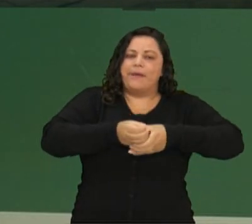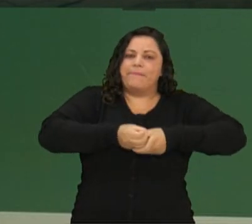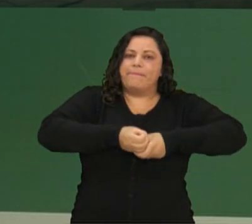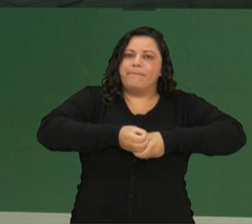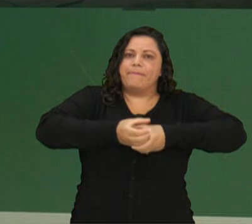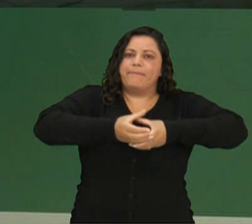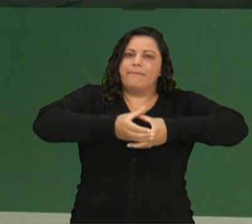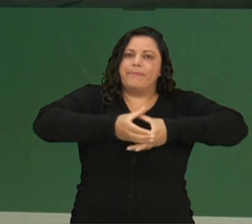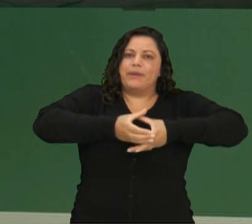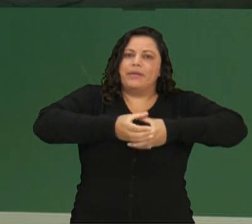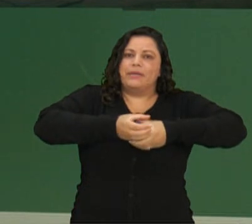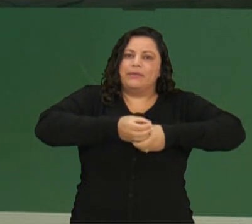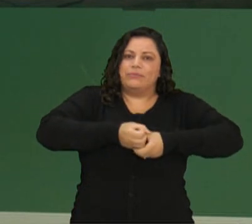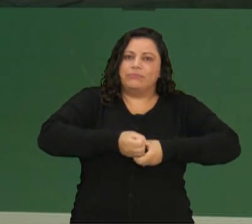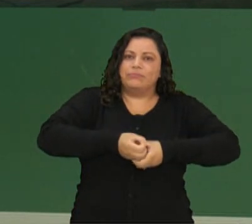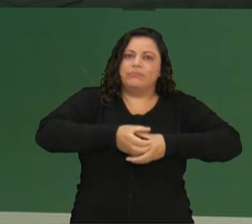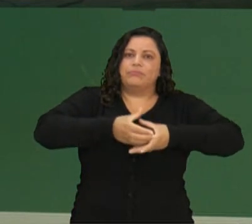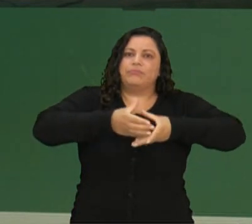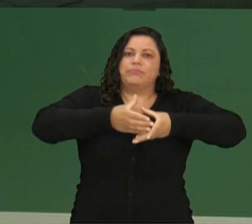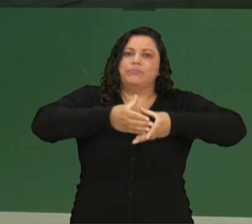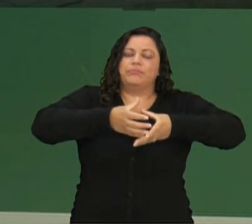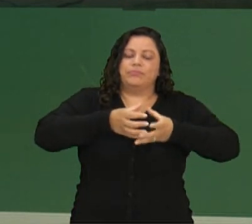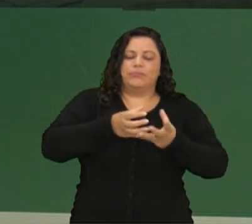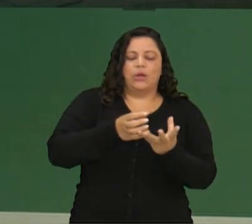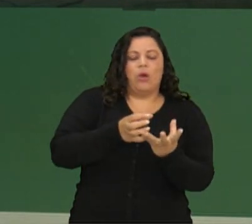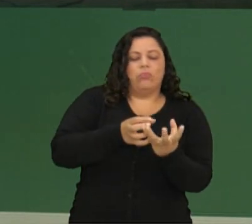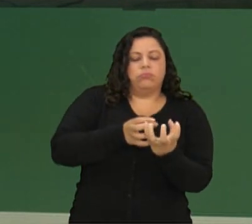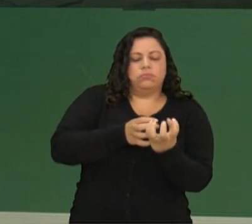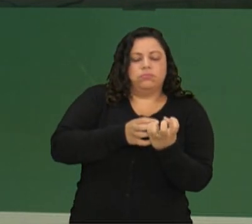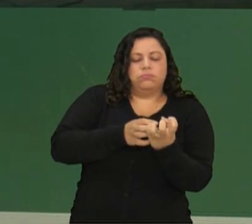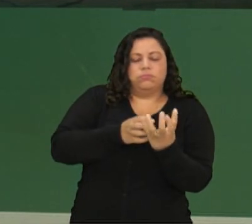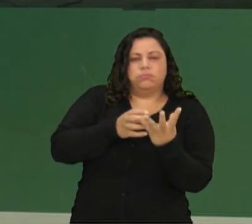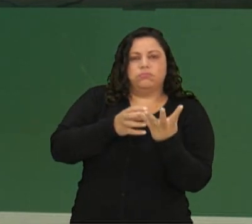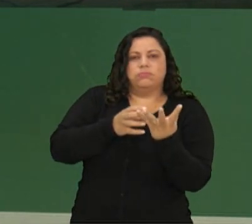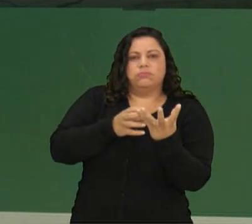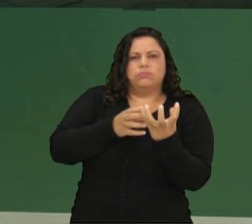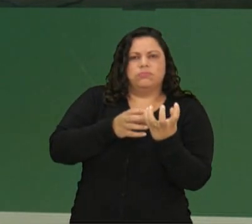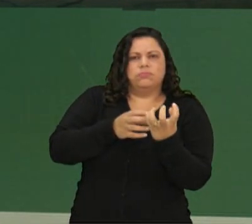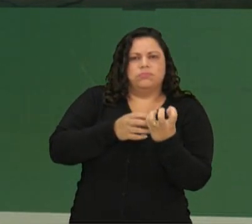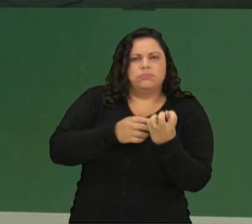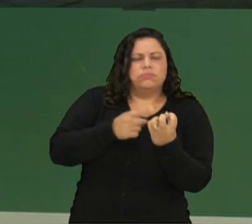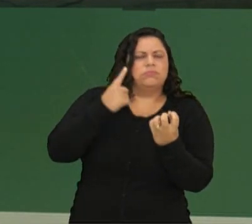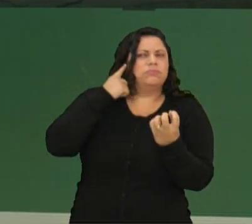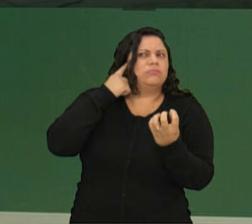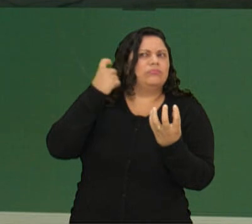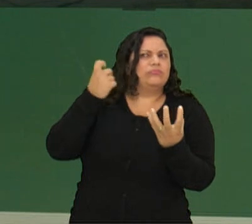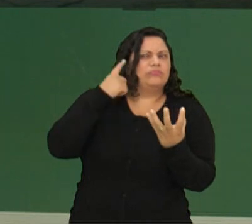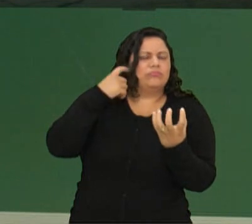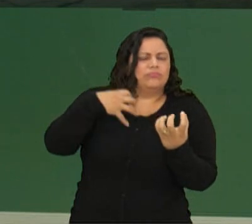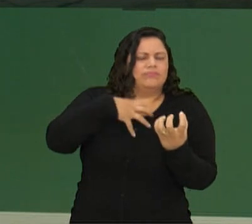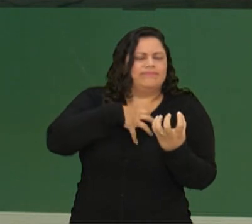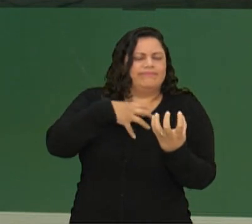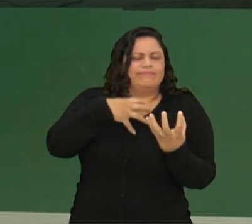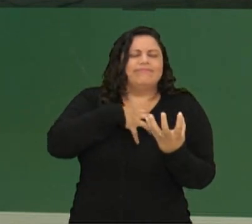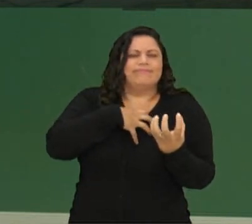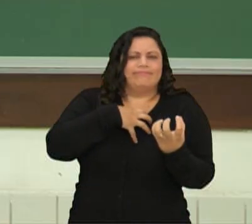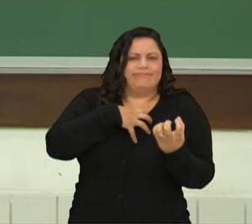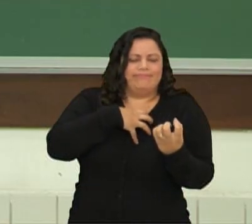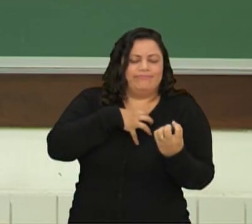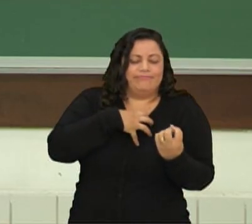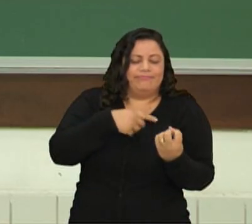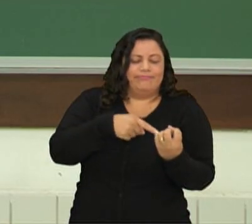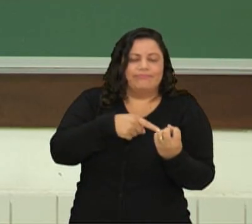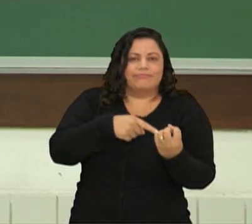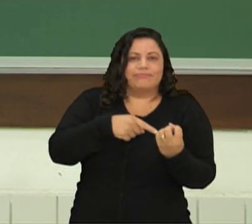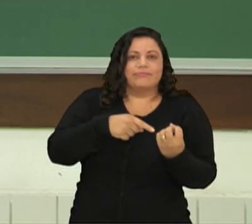elas fecham, é o fechamento delas que promove o som, a batida do coração. Tá? Então, quando o